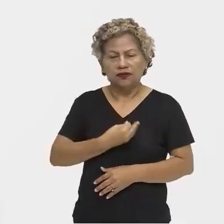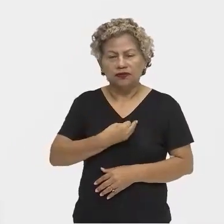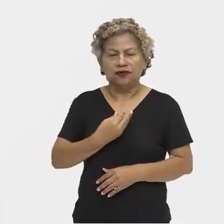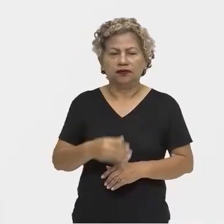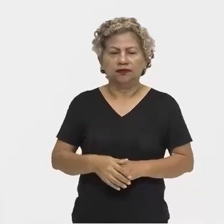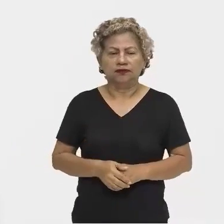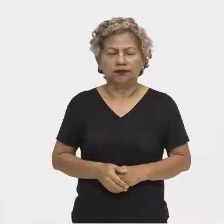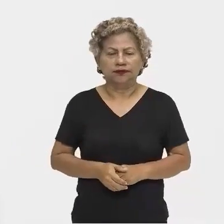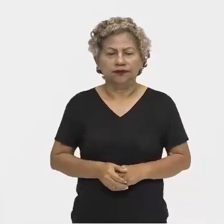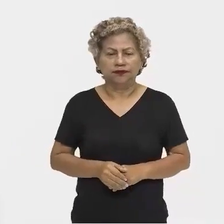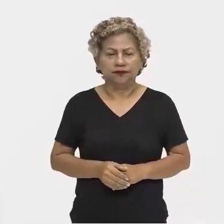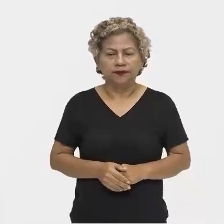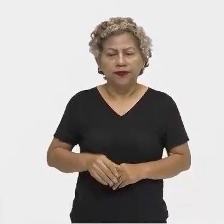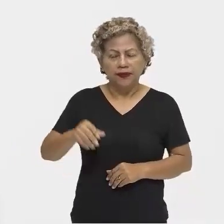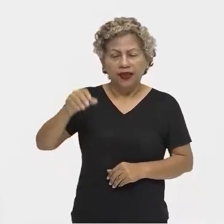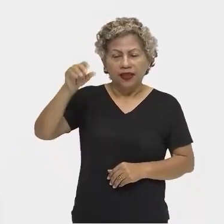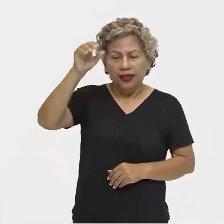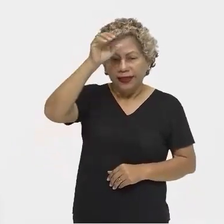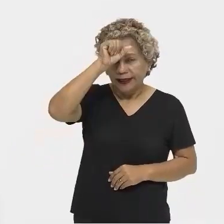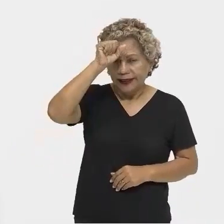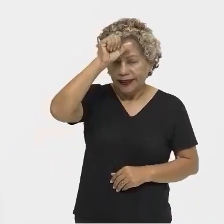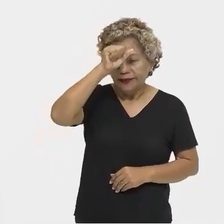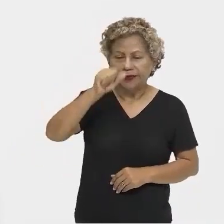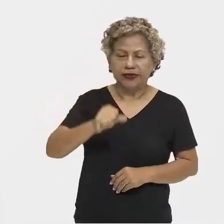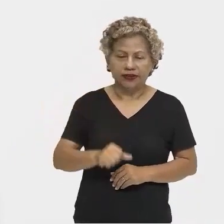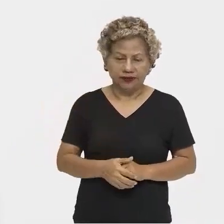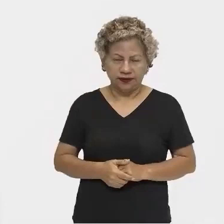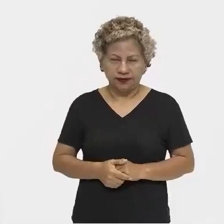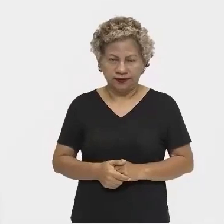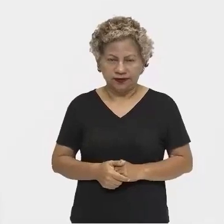temos o seguinte, aprenda que não há